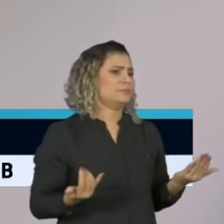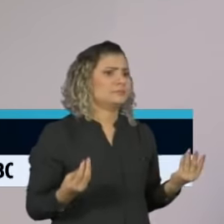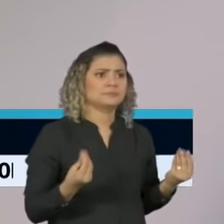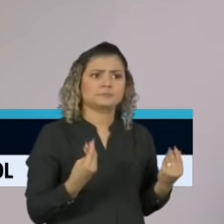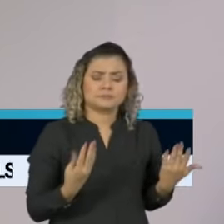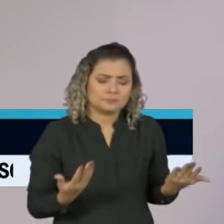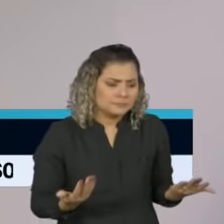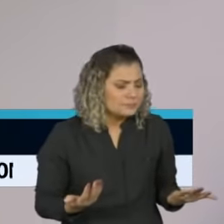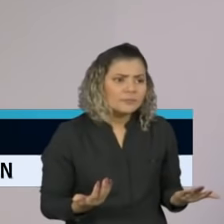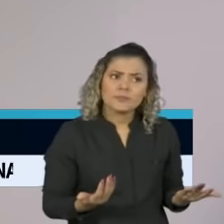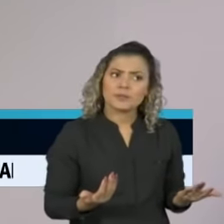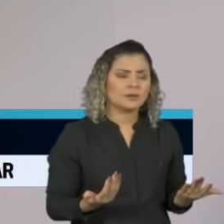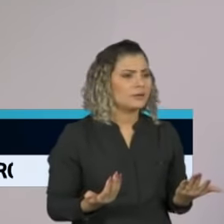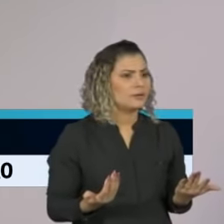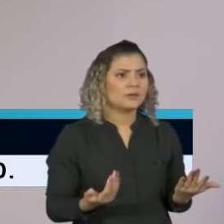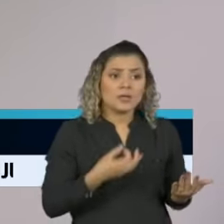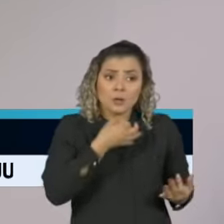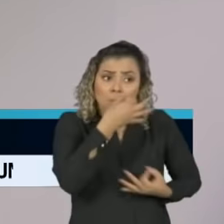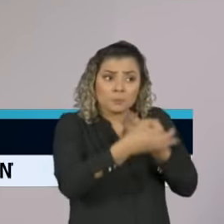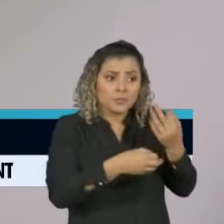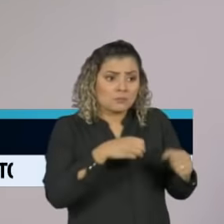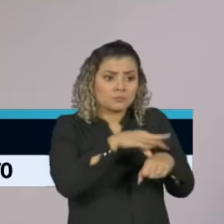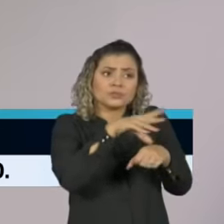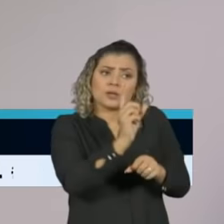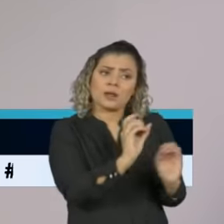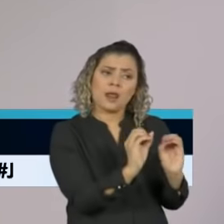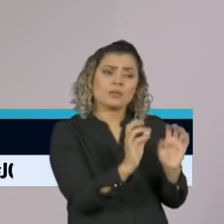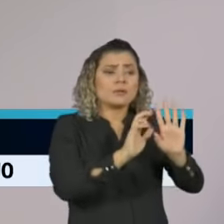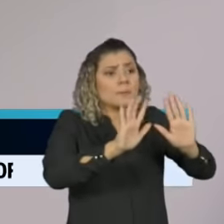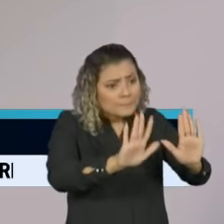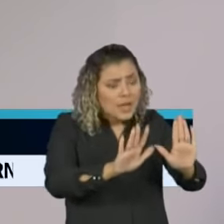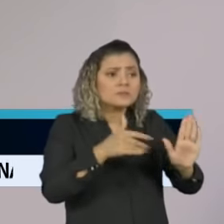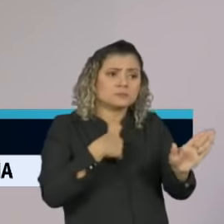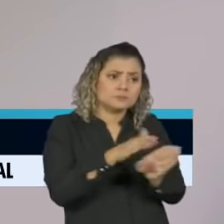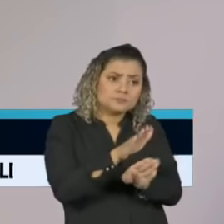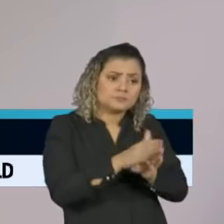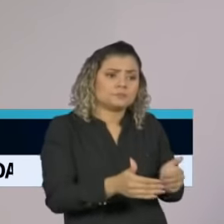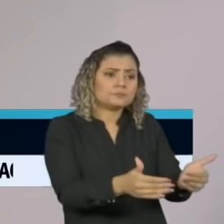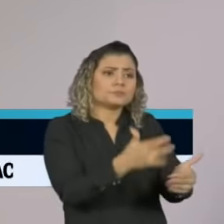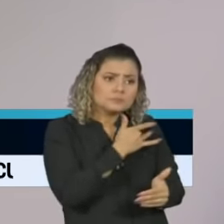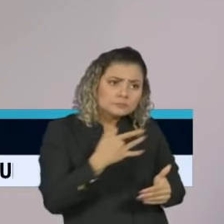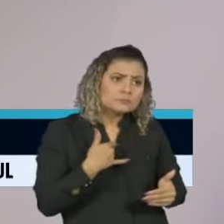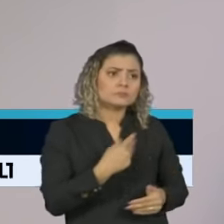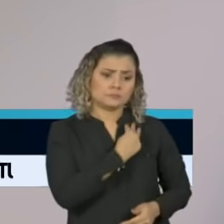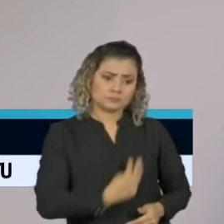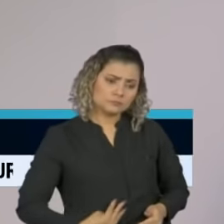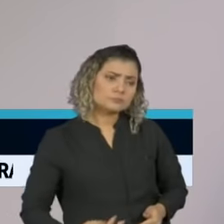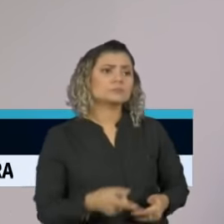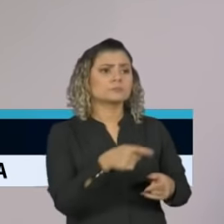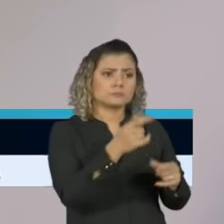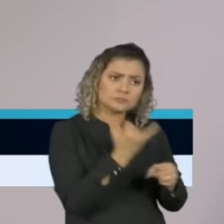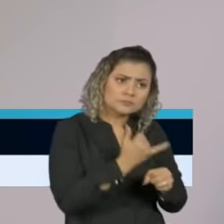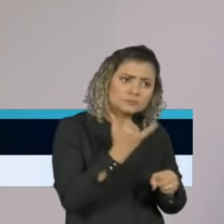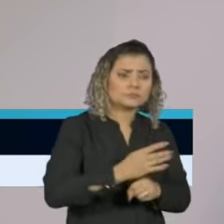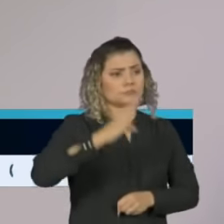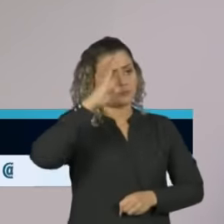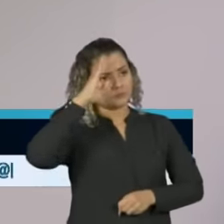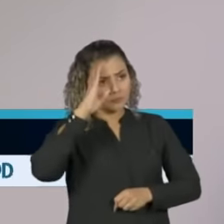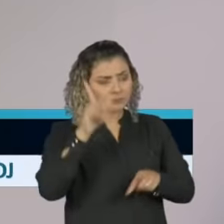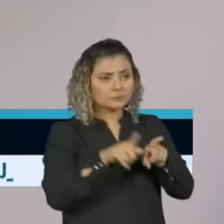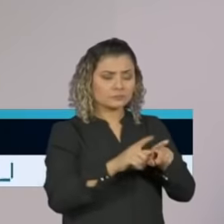tenho pretensão de estar sugerindo nada, mas eu recomendaria que o ministro da Saúde se entendesse com o chefe das Forças Armadas, com as